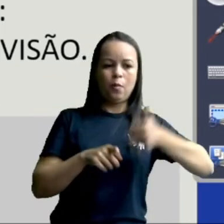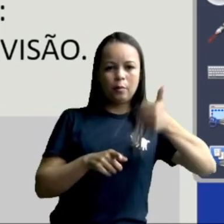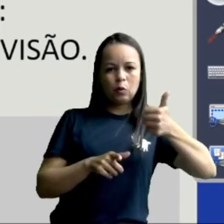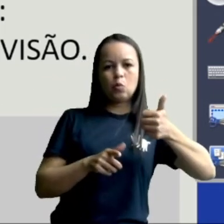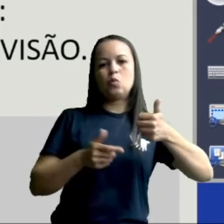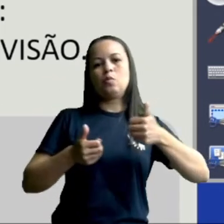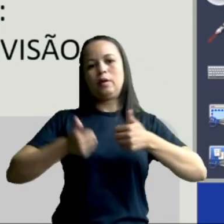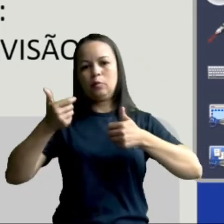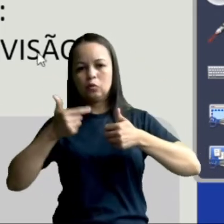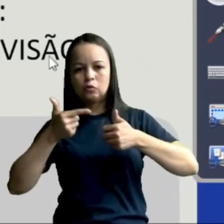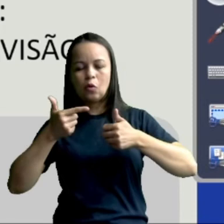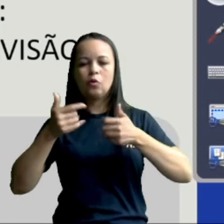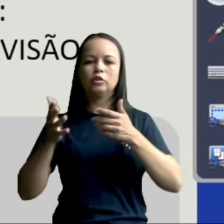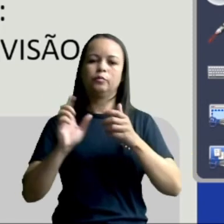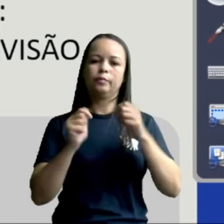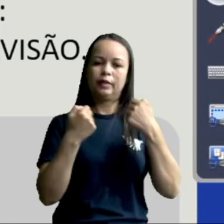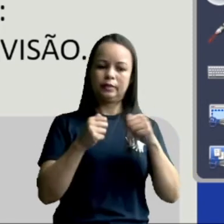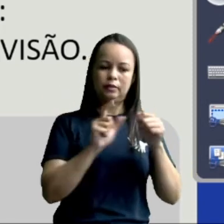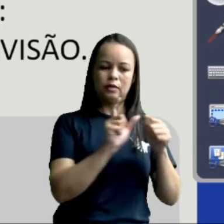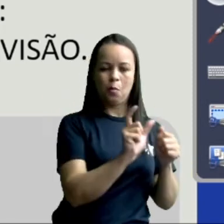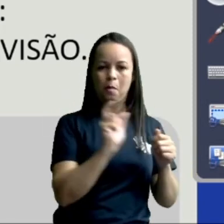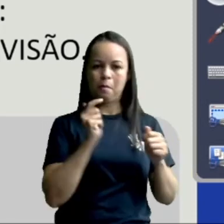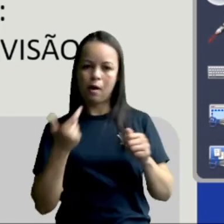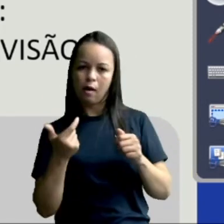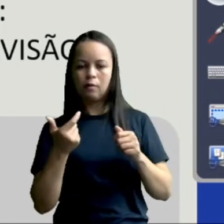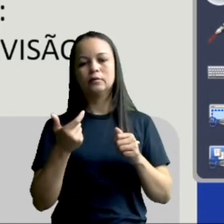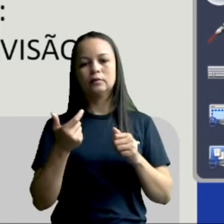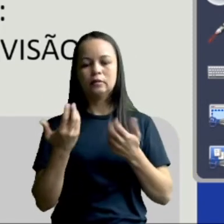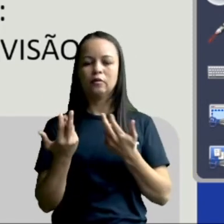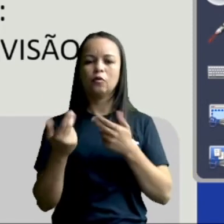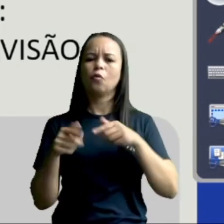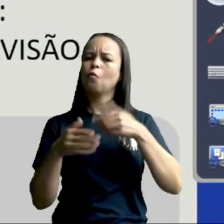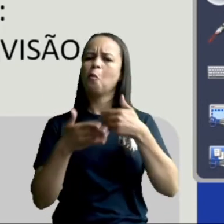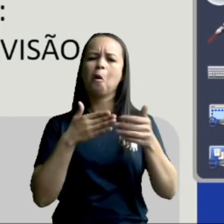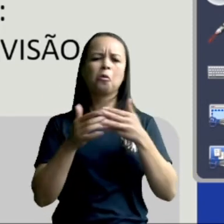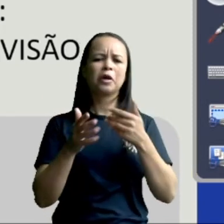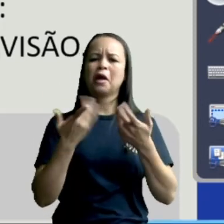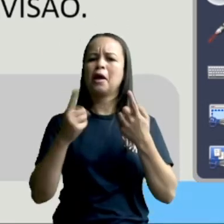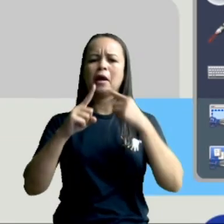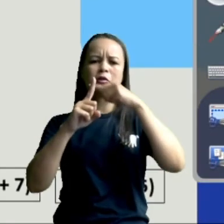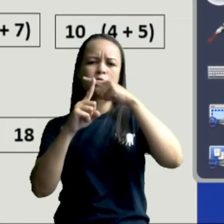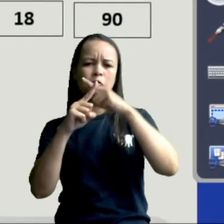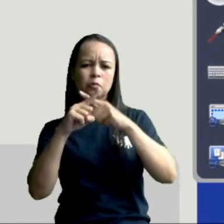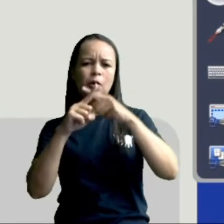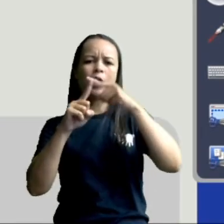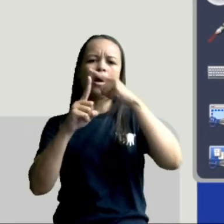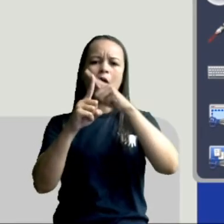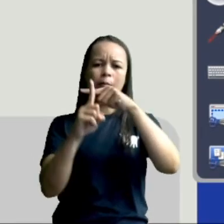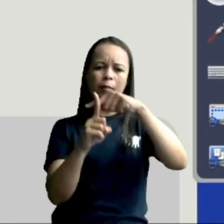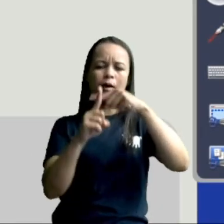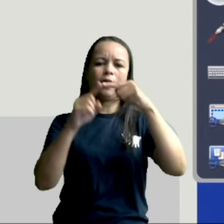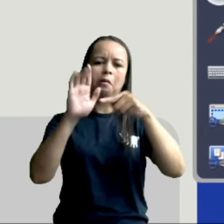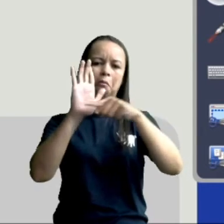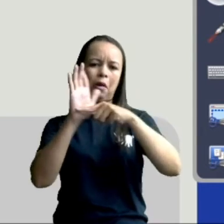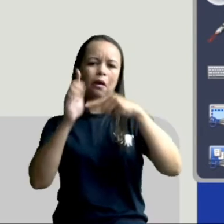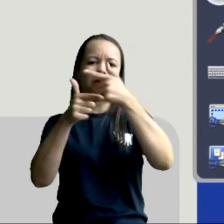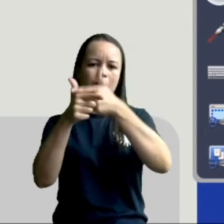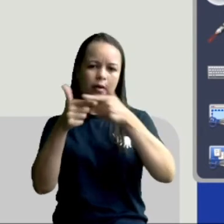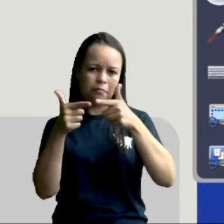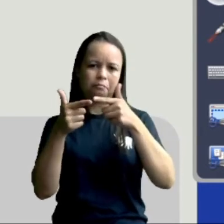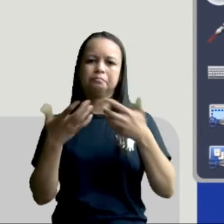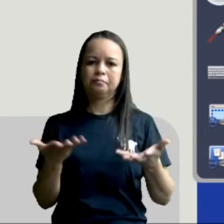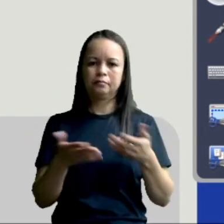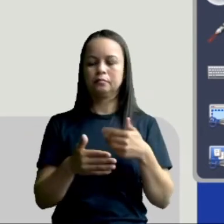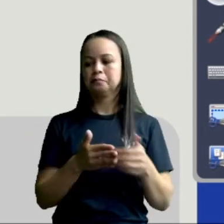deve fazer igual no outro lado. Vale para qualquer uma das operações. Tranquilo? E aí, nós